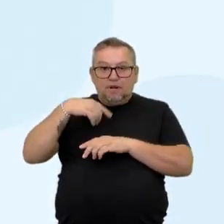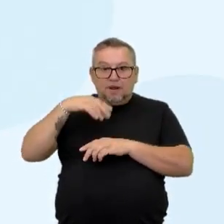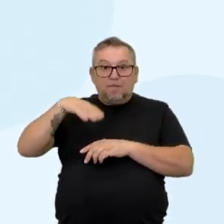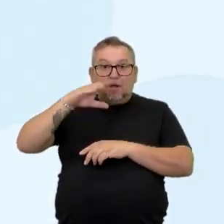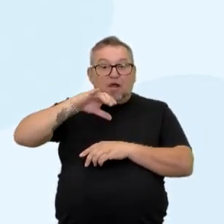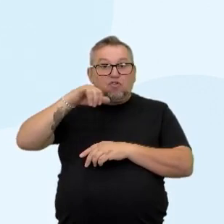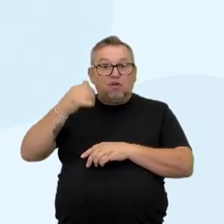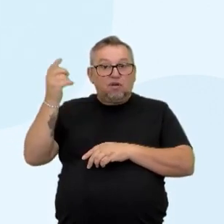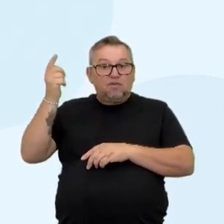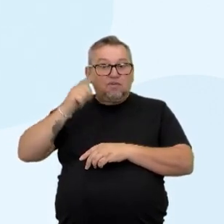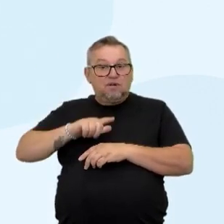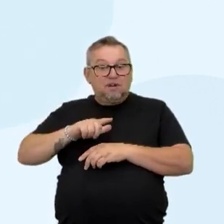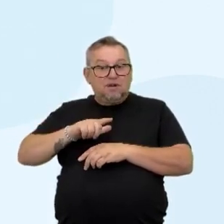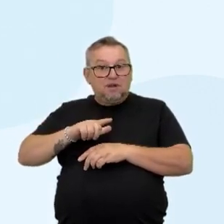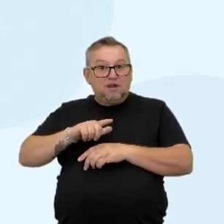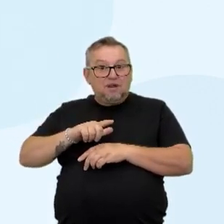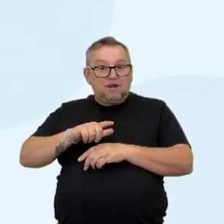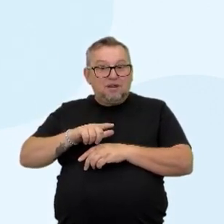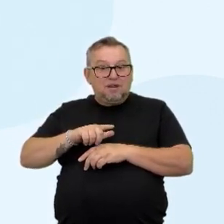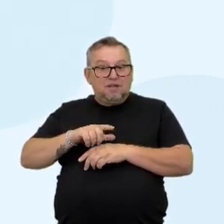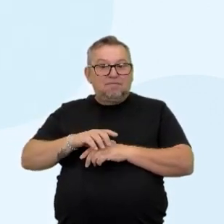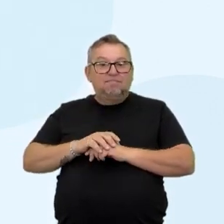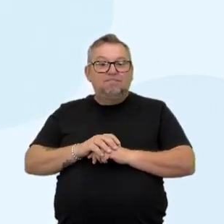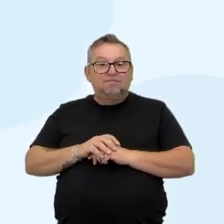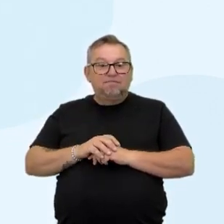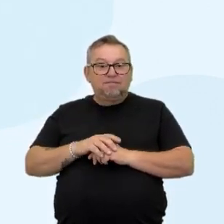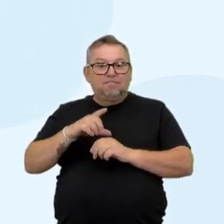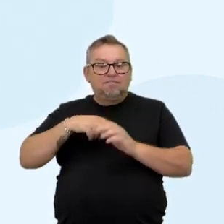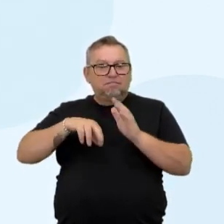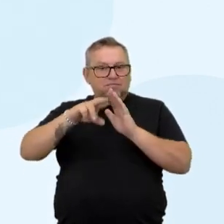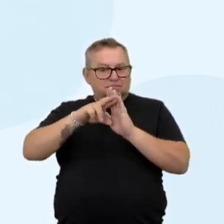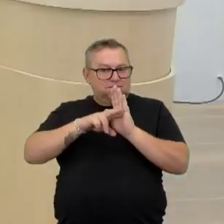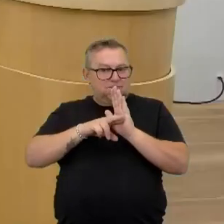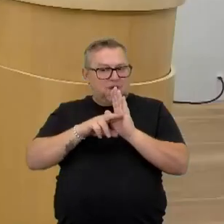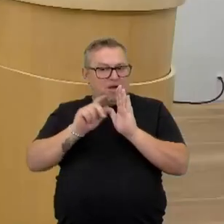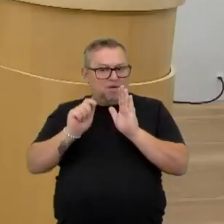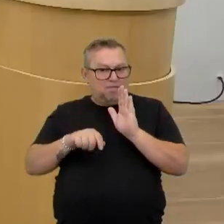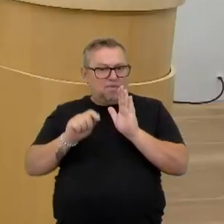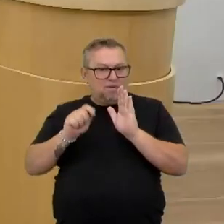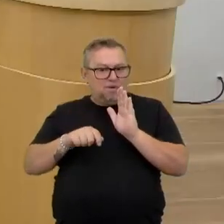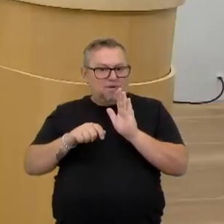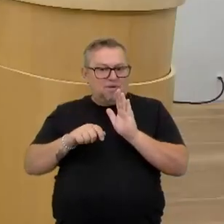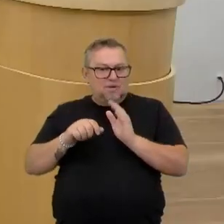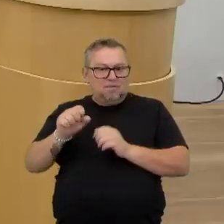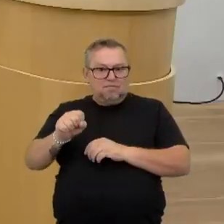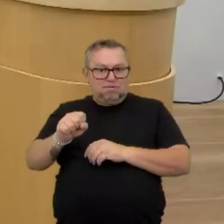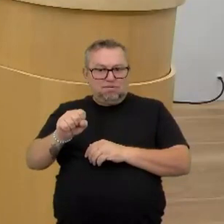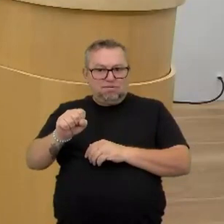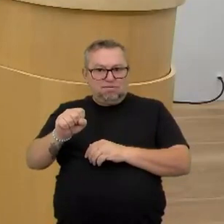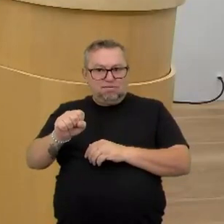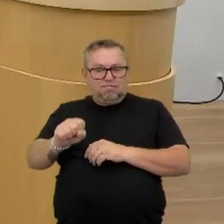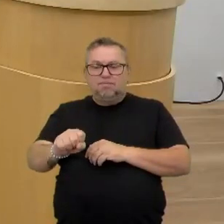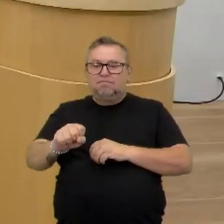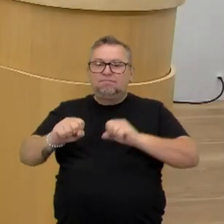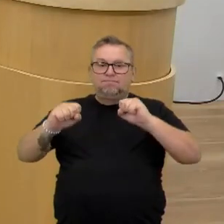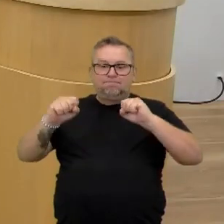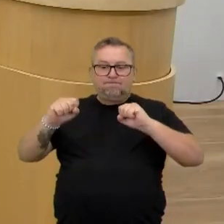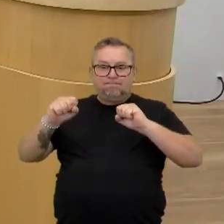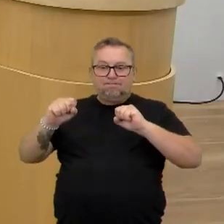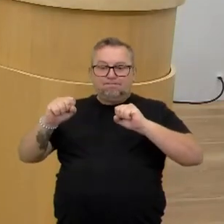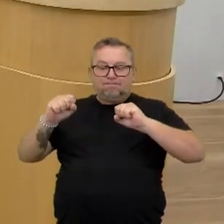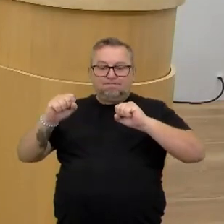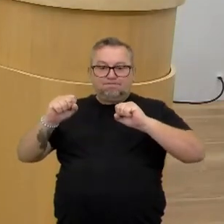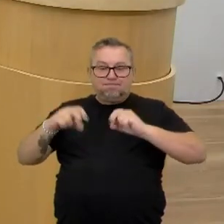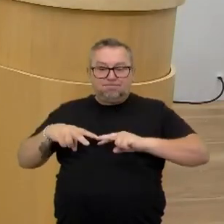mais chances de ganhar? Pode colocar 0, Osmar? No par ou ímpar? Até pode, Mão mas fechada. Normalmente não coloca. Eu tava